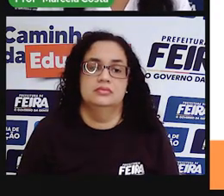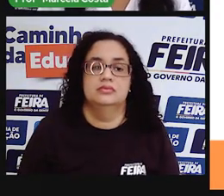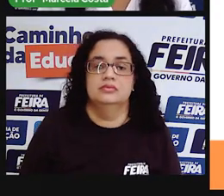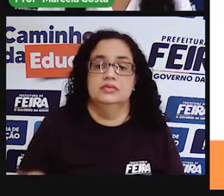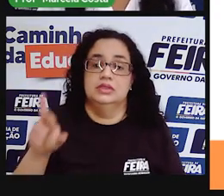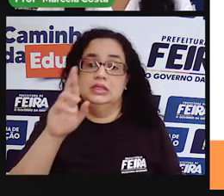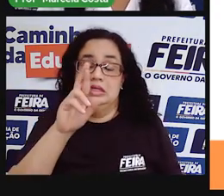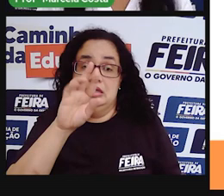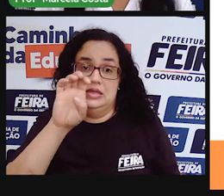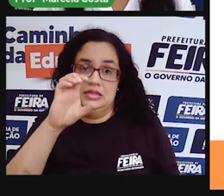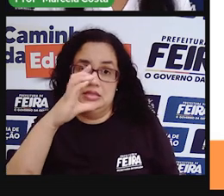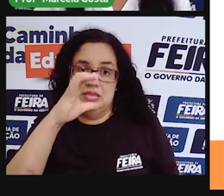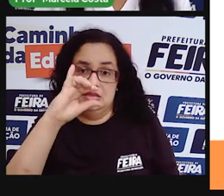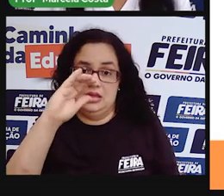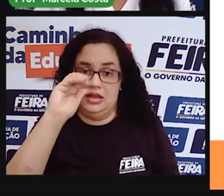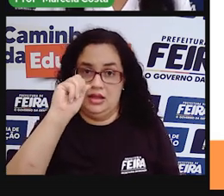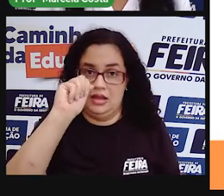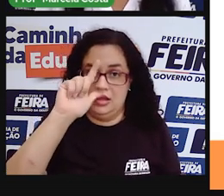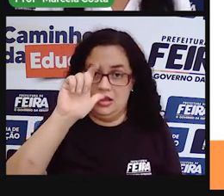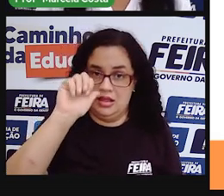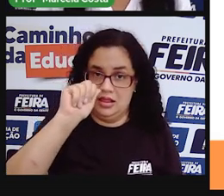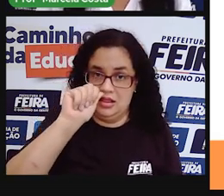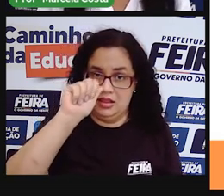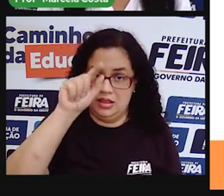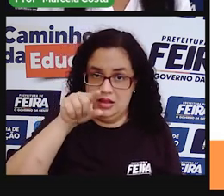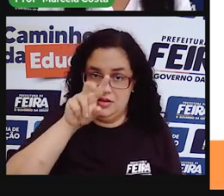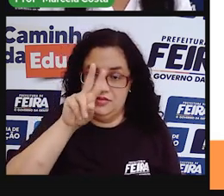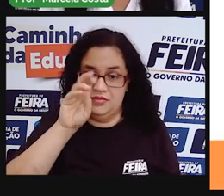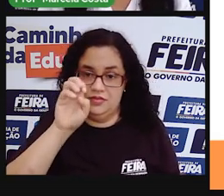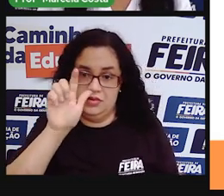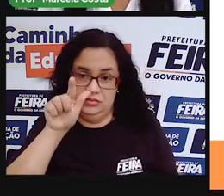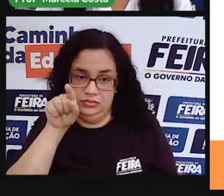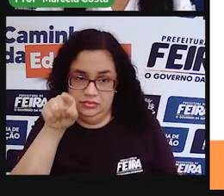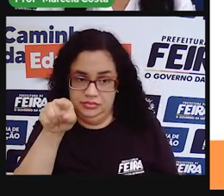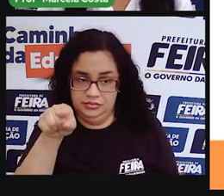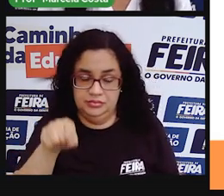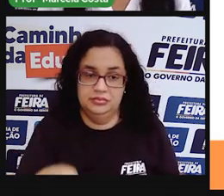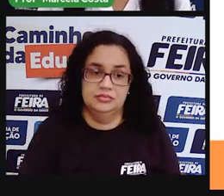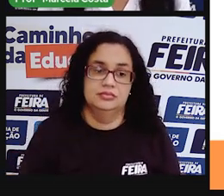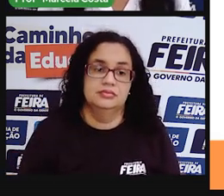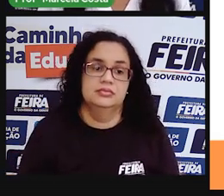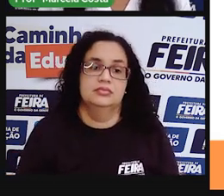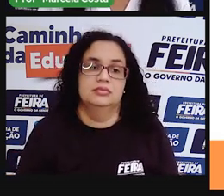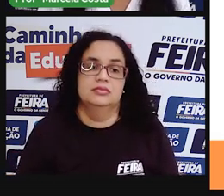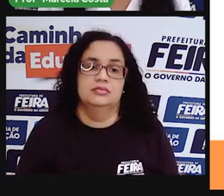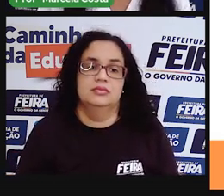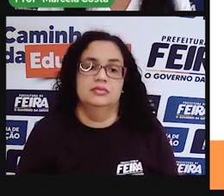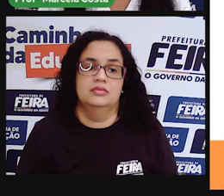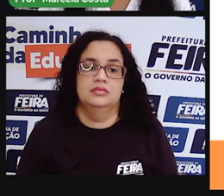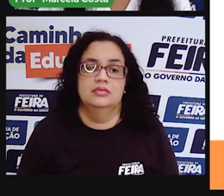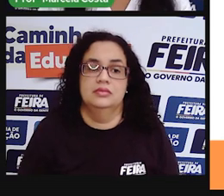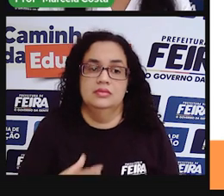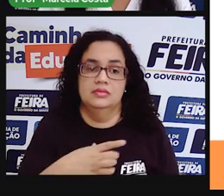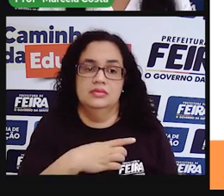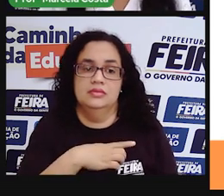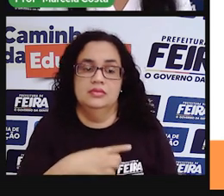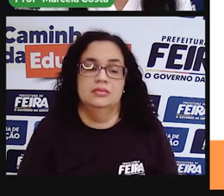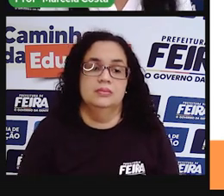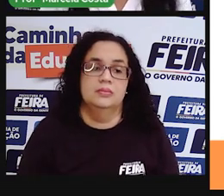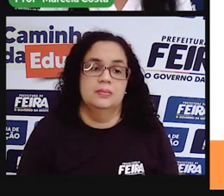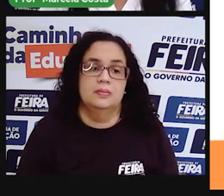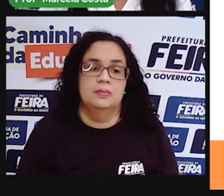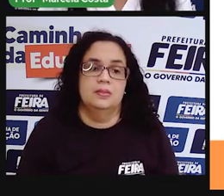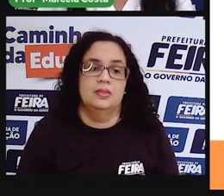Esse símbolo representa que o produto, a embalagem daquele produto é reciclável.